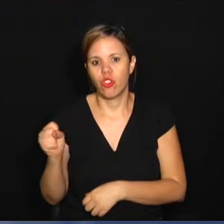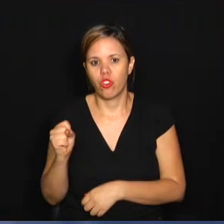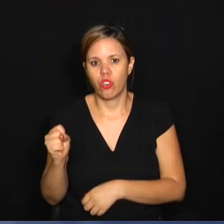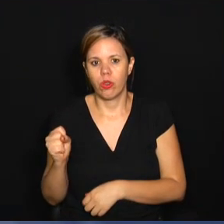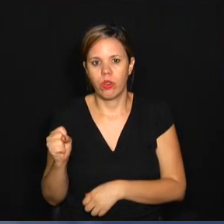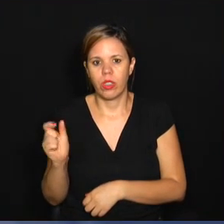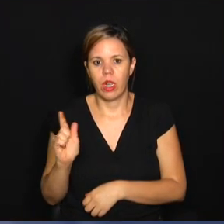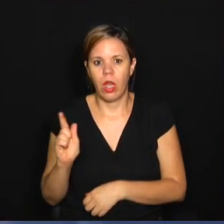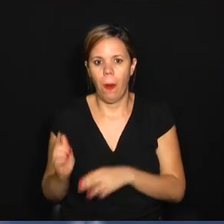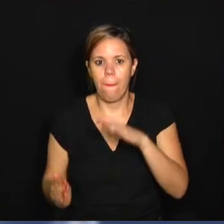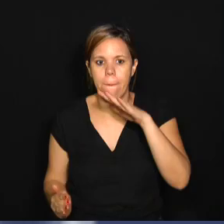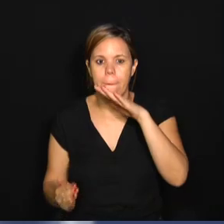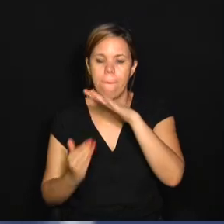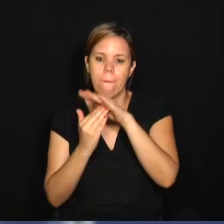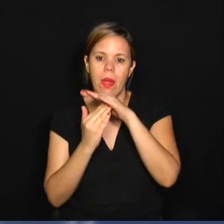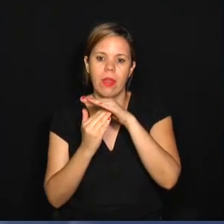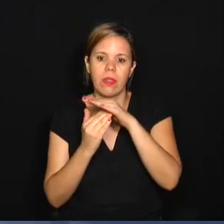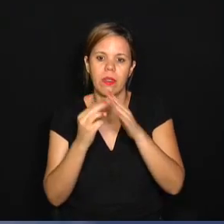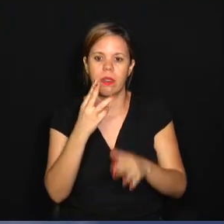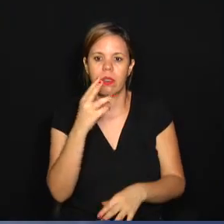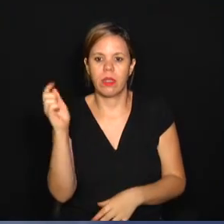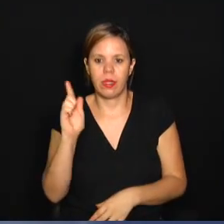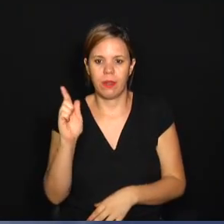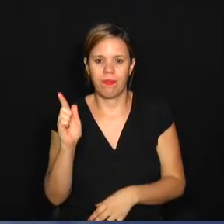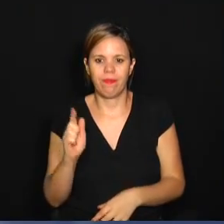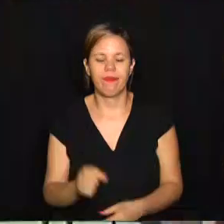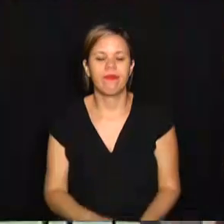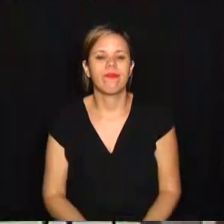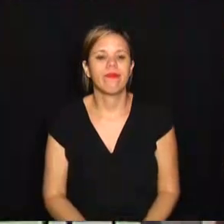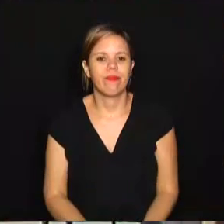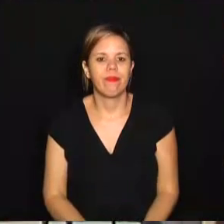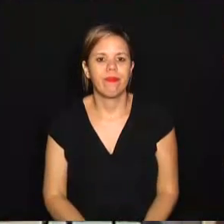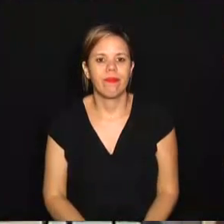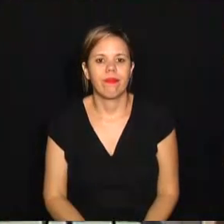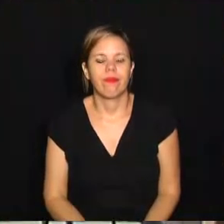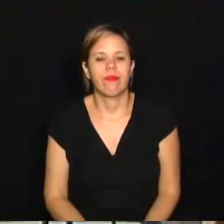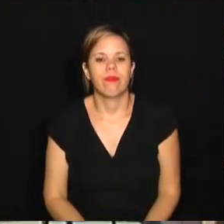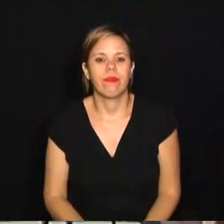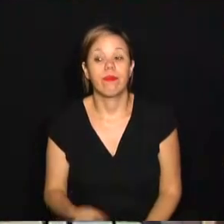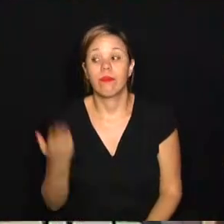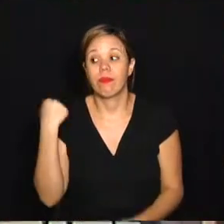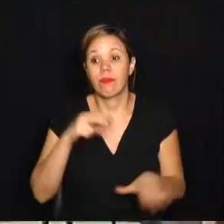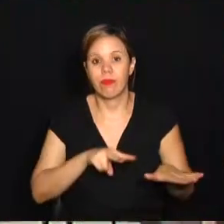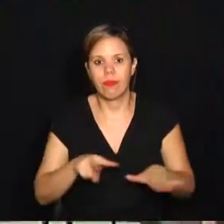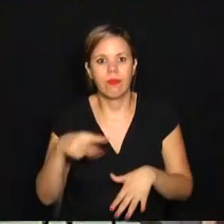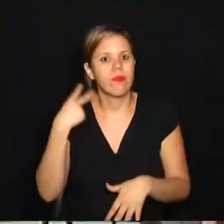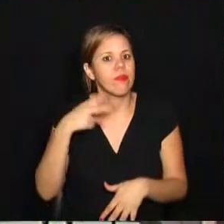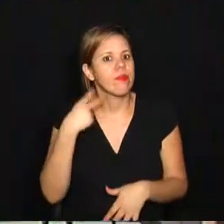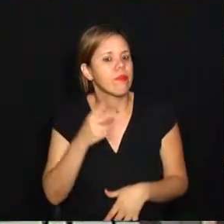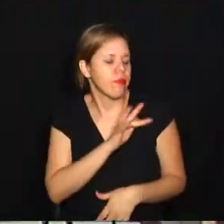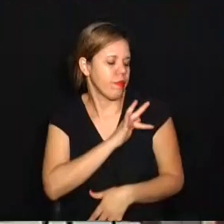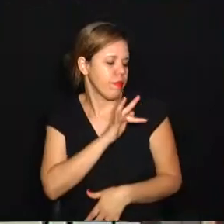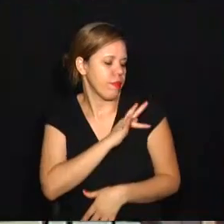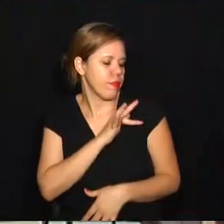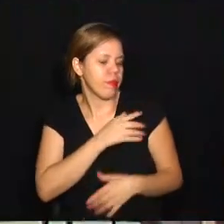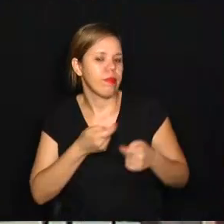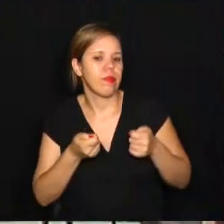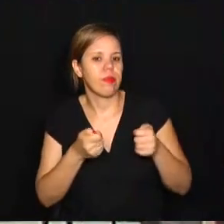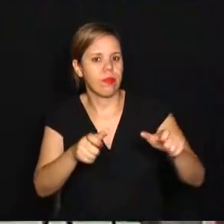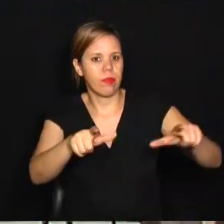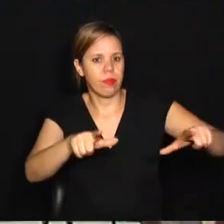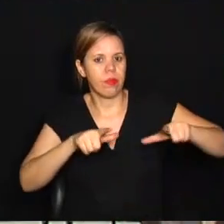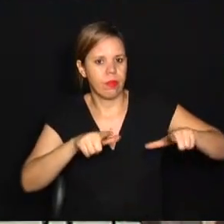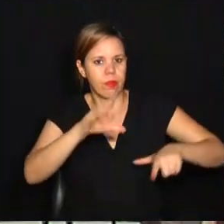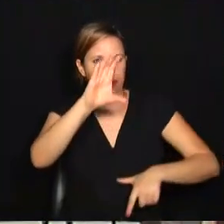e a máxima pode chegar aos 30 graus. Na última semana, o vereador Fernando Mendes entregou o título